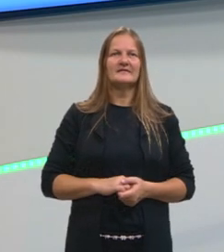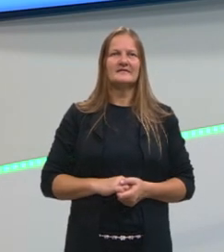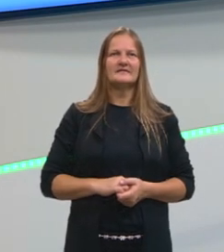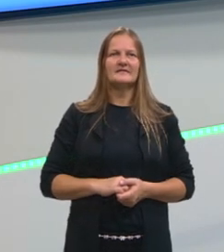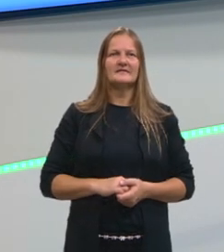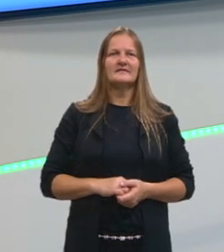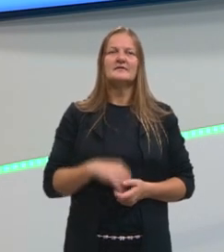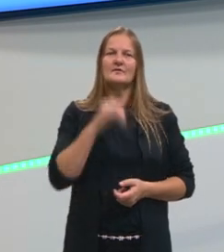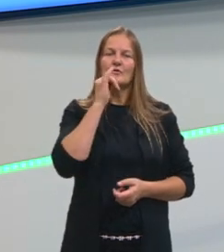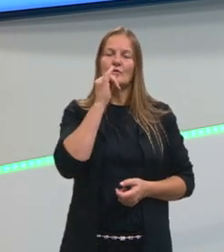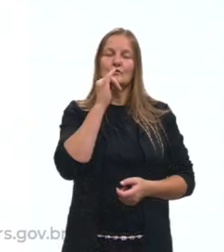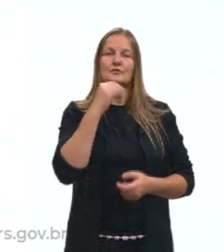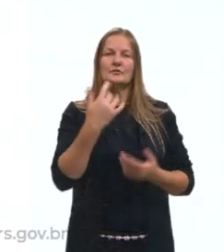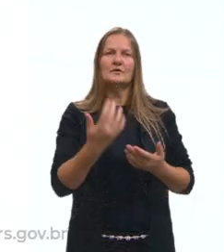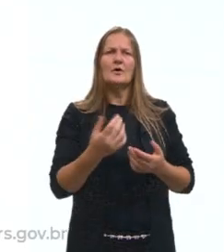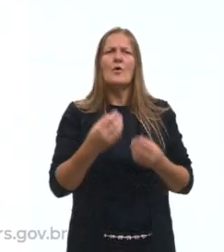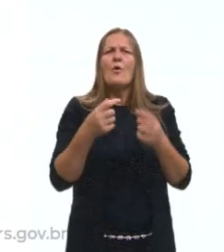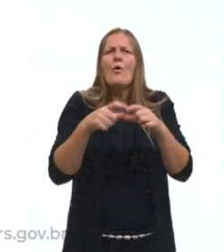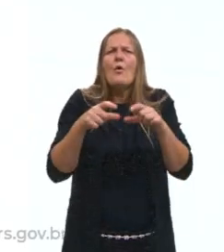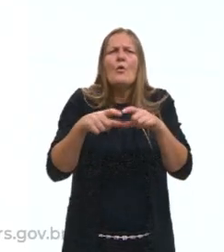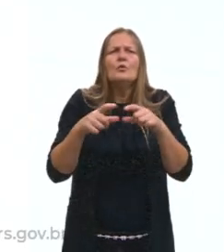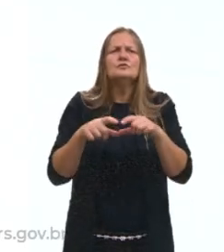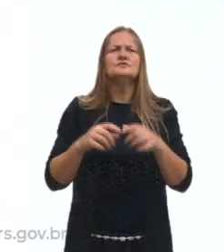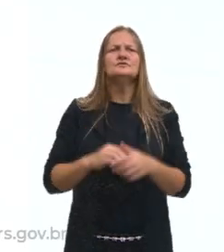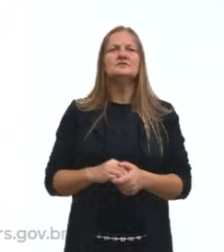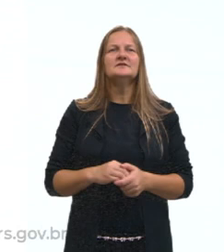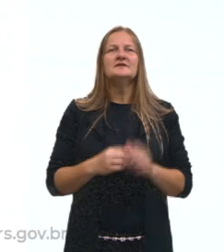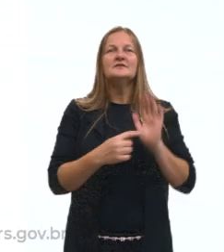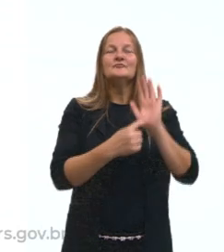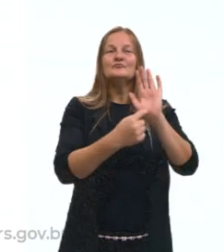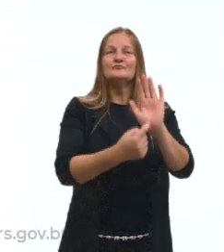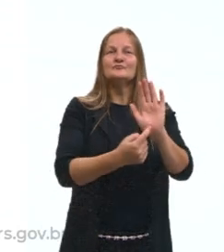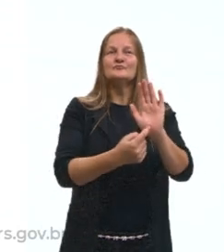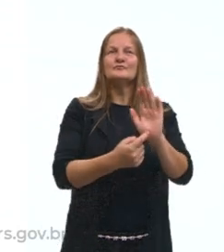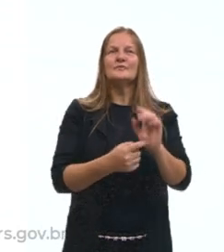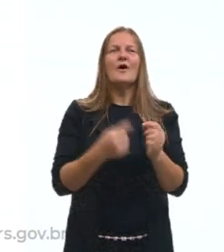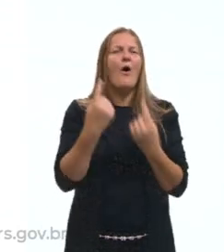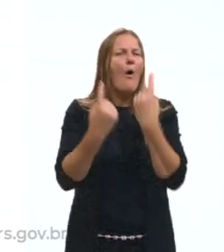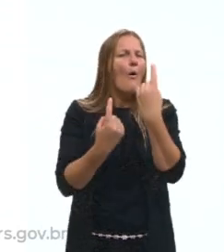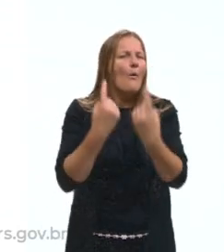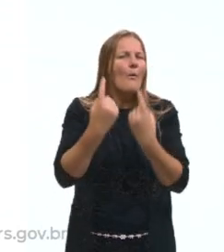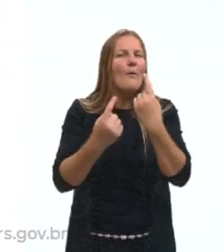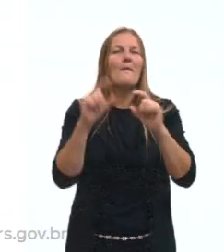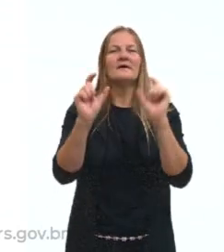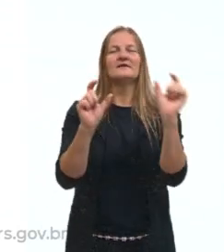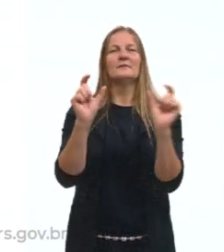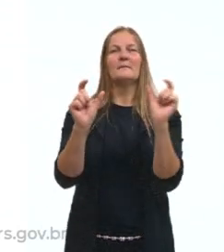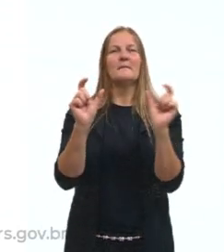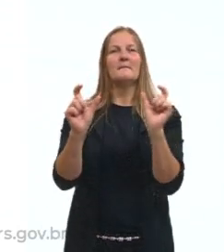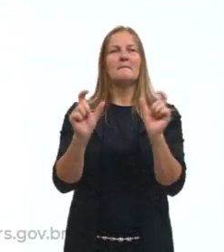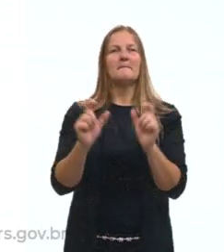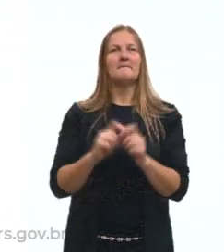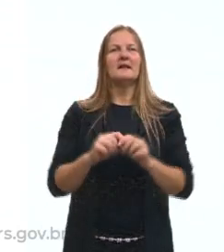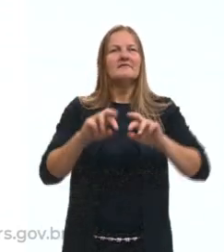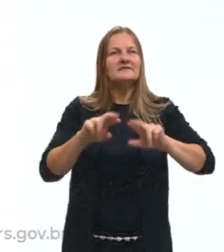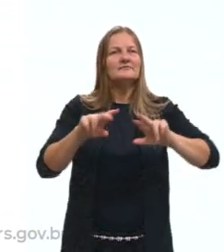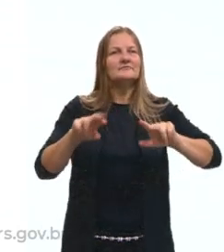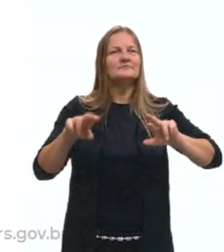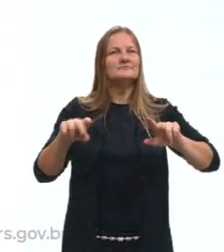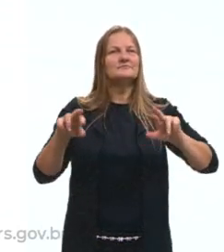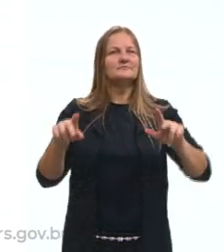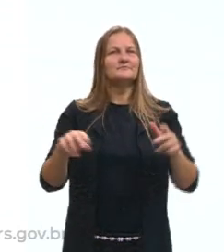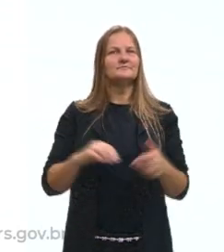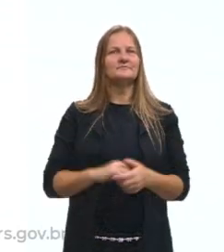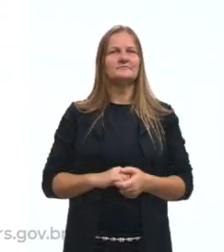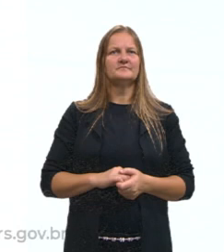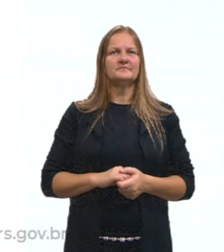o outro slide onde eu apresento aqui algumas palavras variadas em que